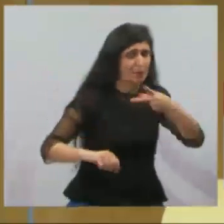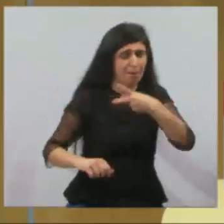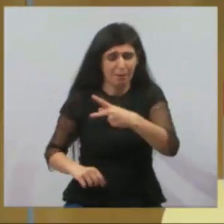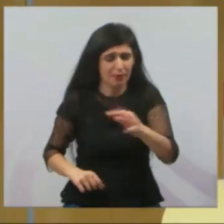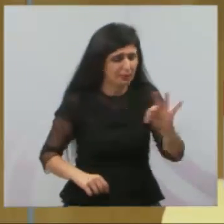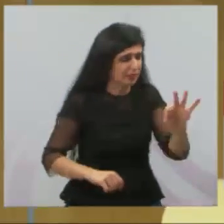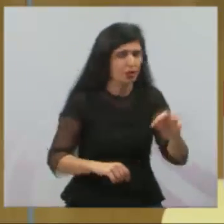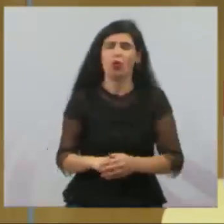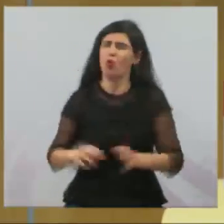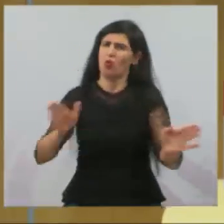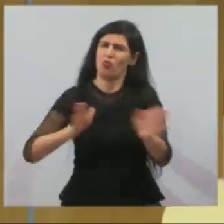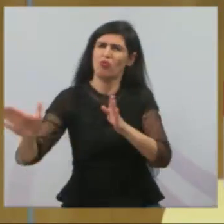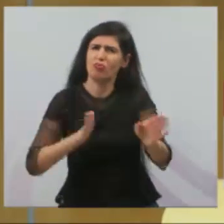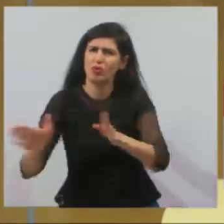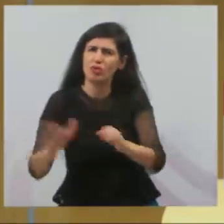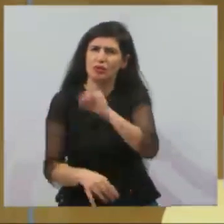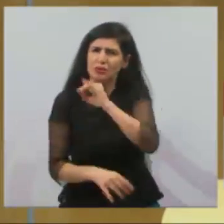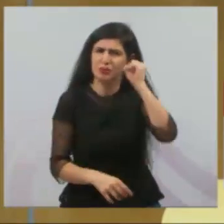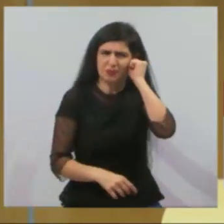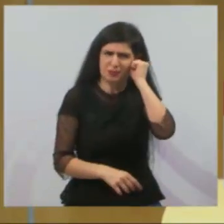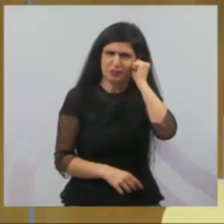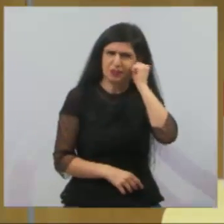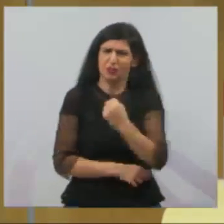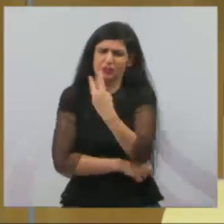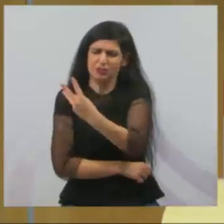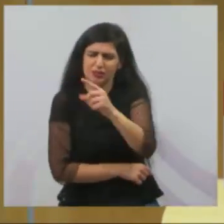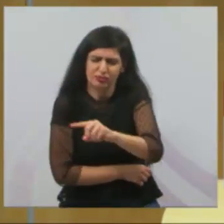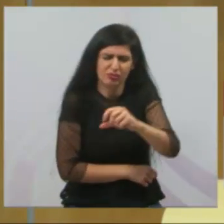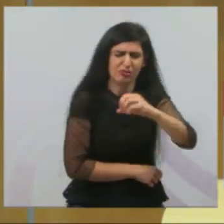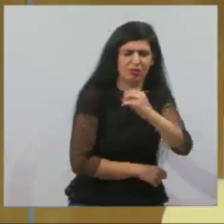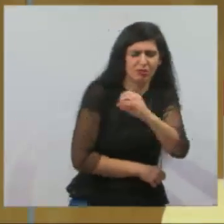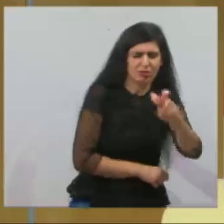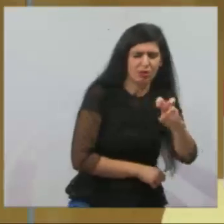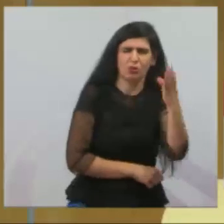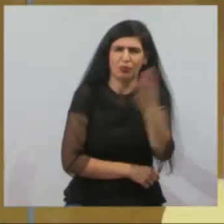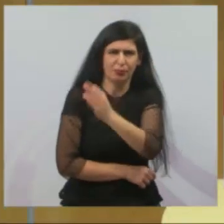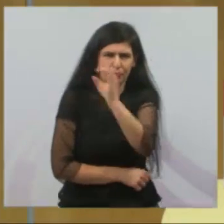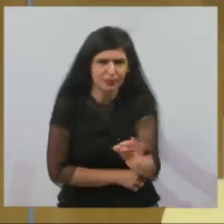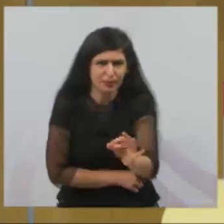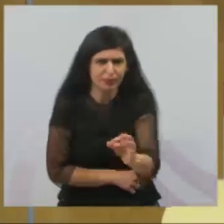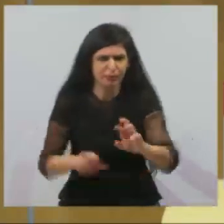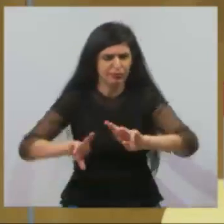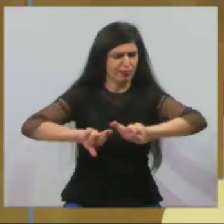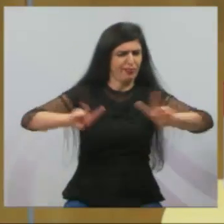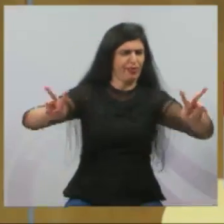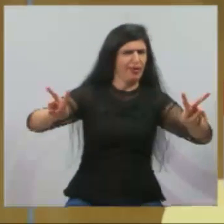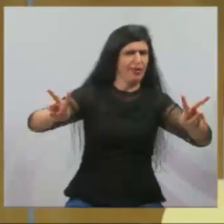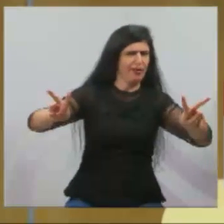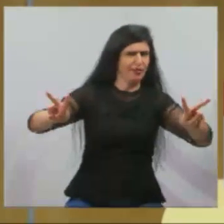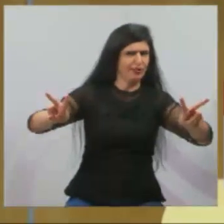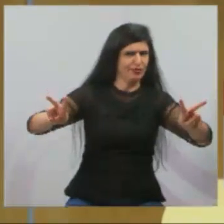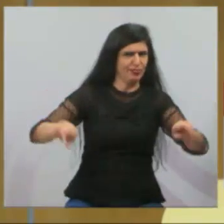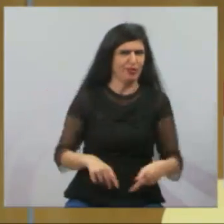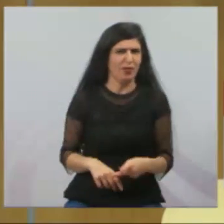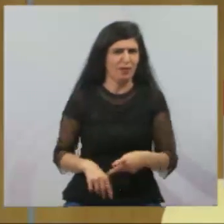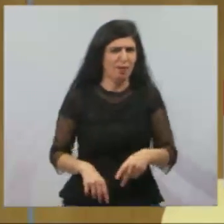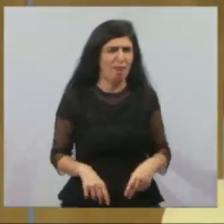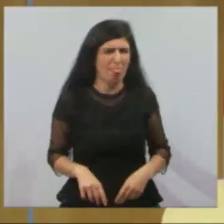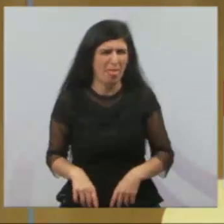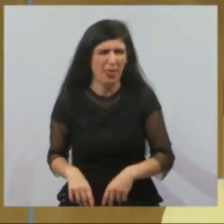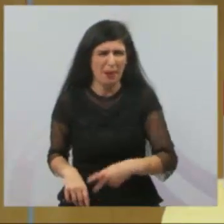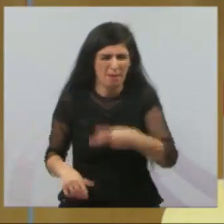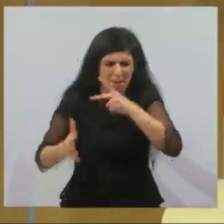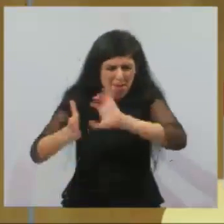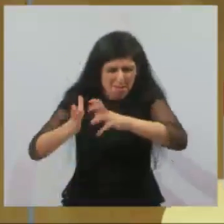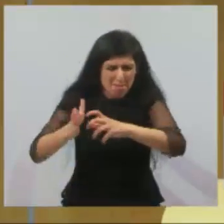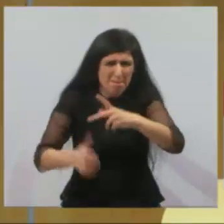toda a inflação e um aumento real de 3,5%. Então, dizer que cair nas máscaras, você